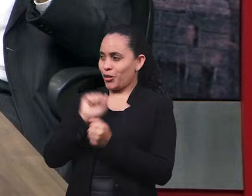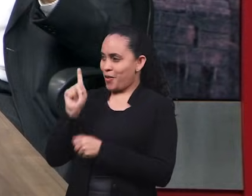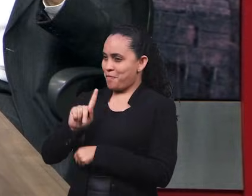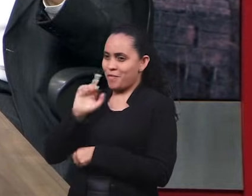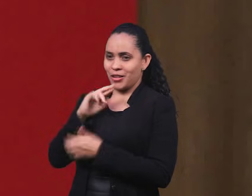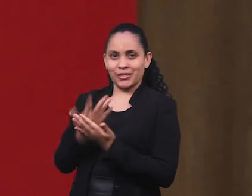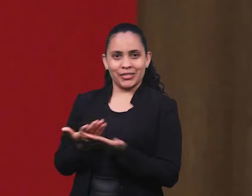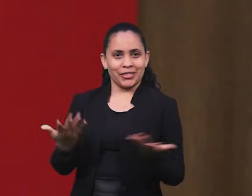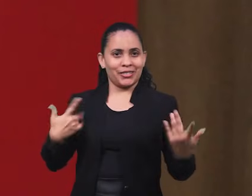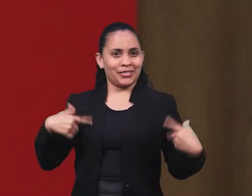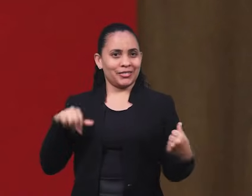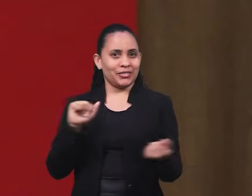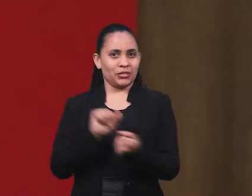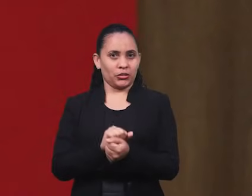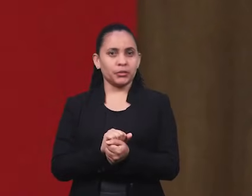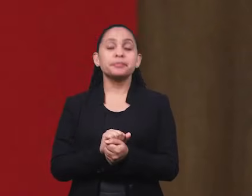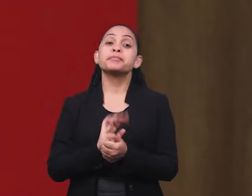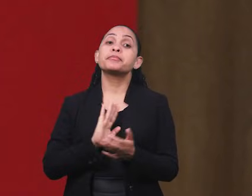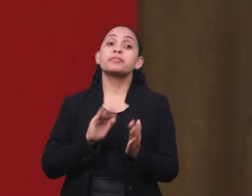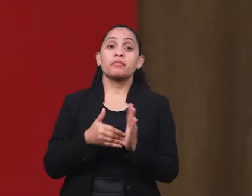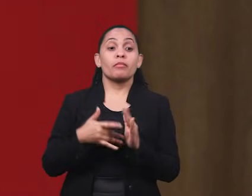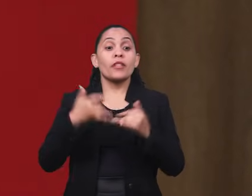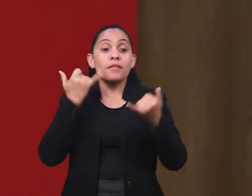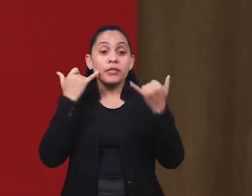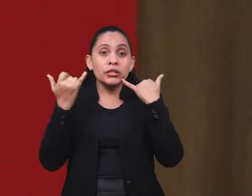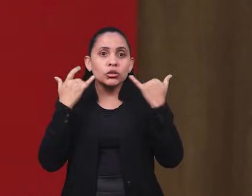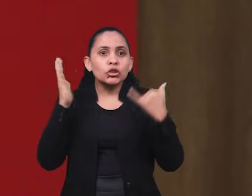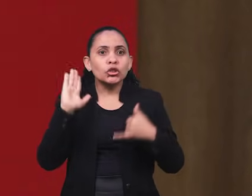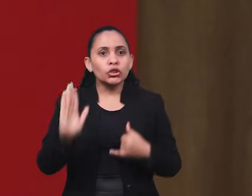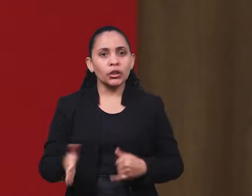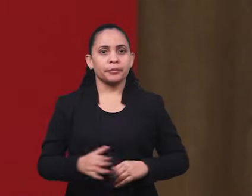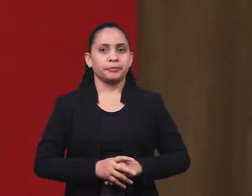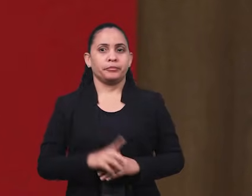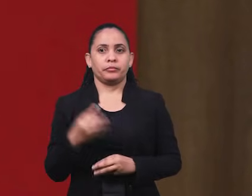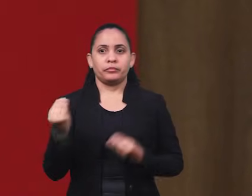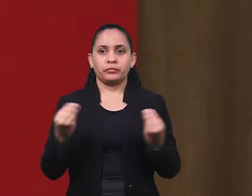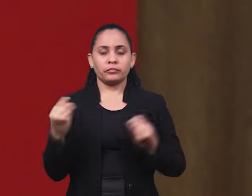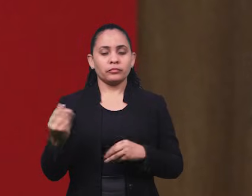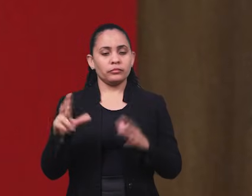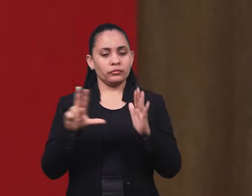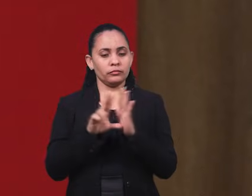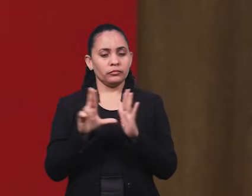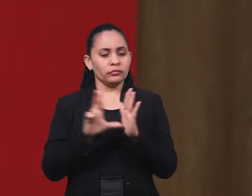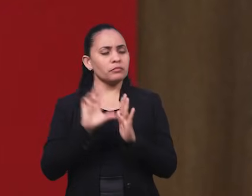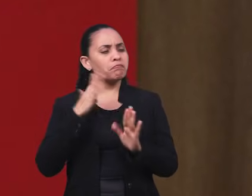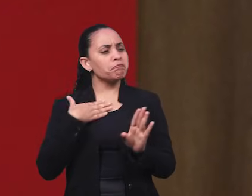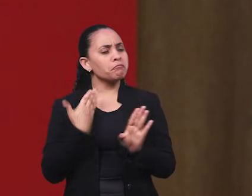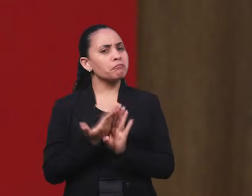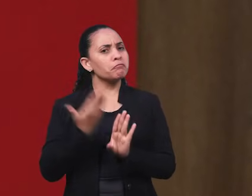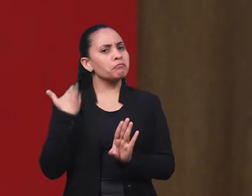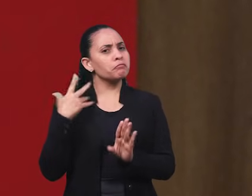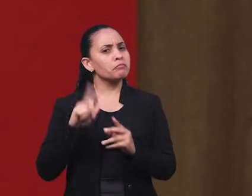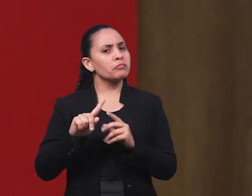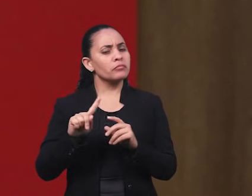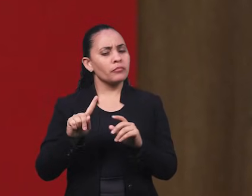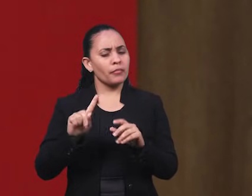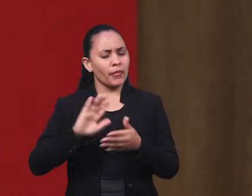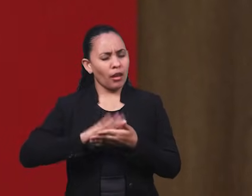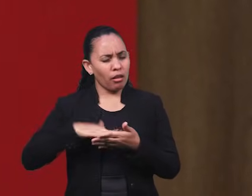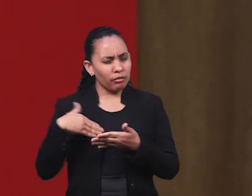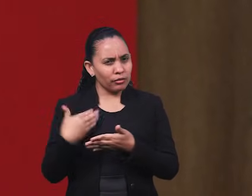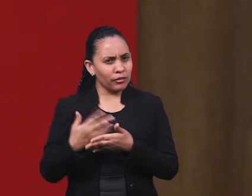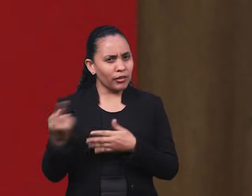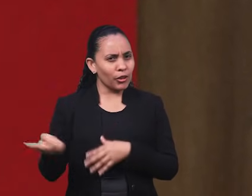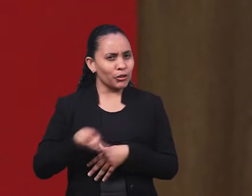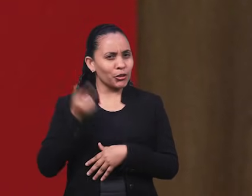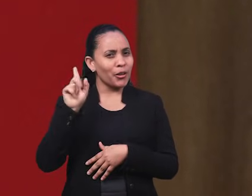Senhor. No episódio passado, eles até fizeram comentário como que Lutero descobriu esse tesouro